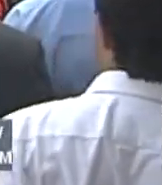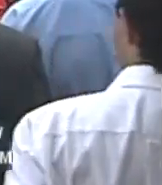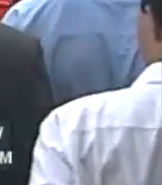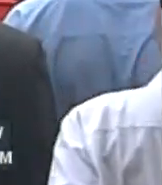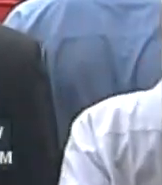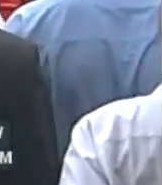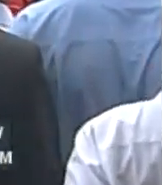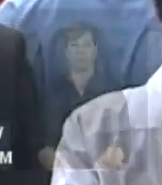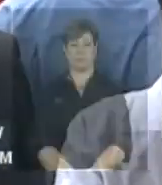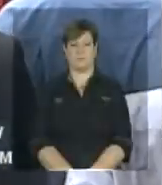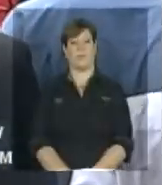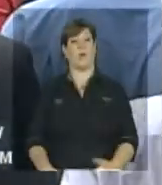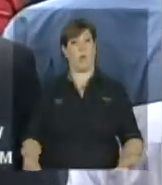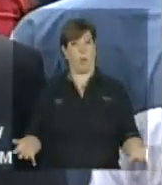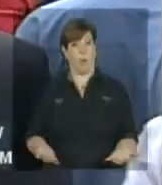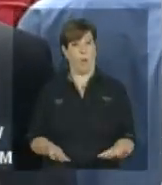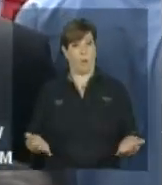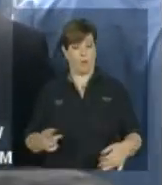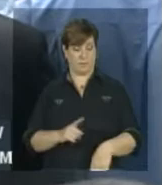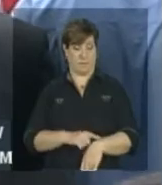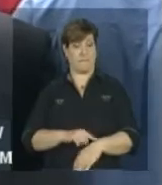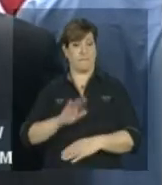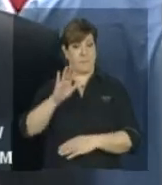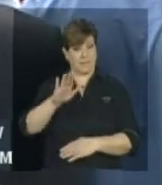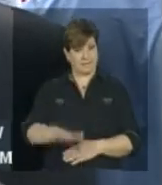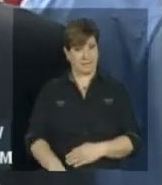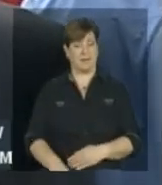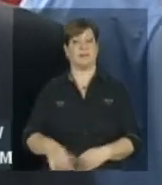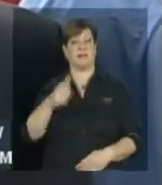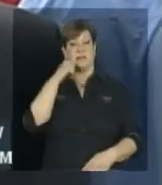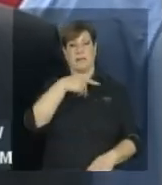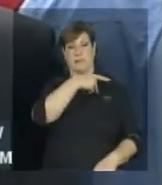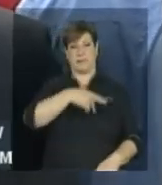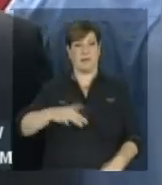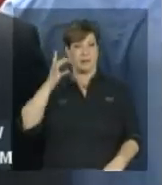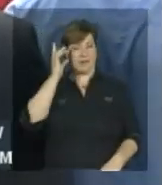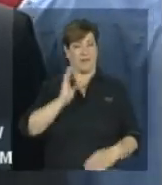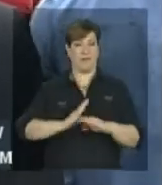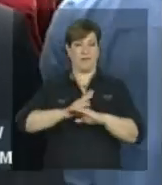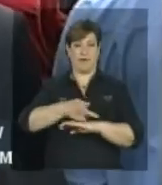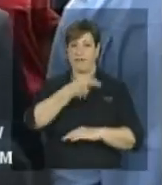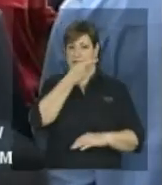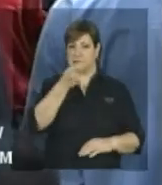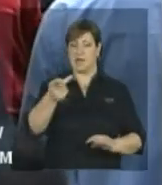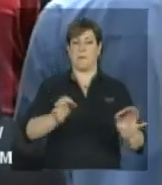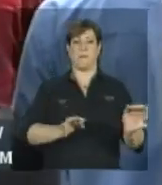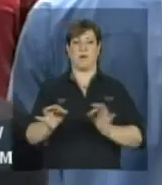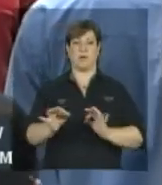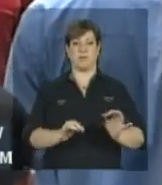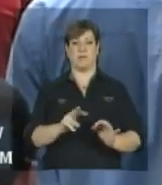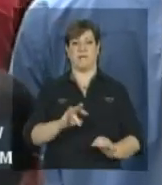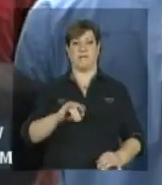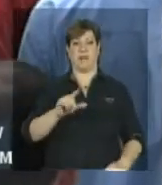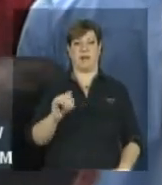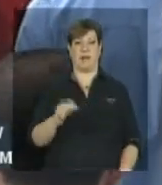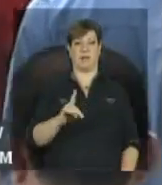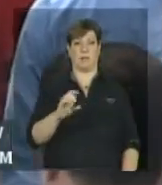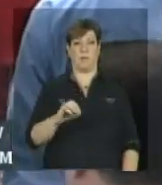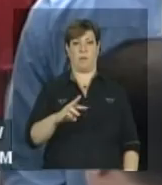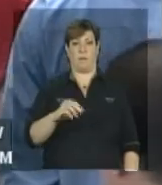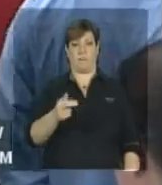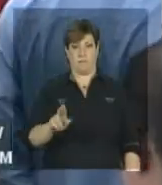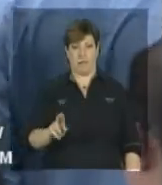Hoje mais tarde, a presidenta Dilma Rousseff vai visitar o projeto Vila do Mar em Fortaleza.